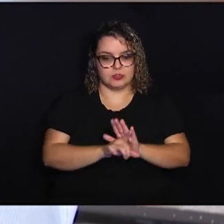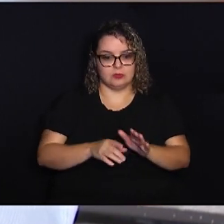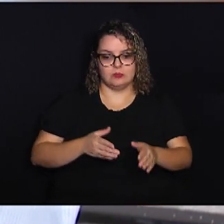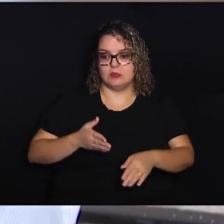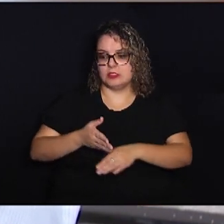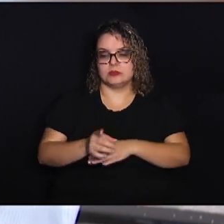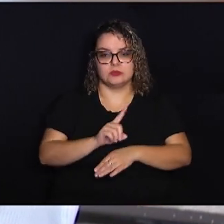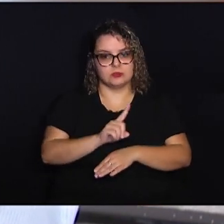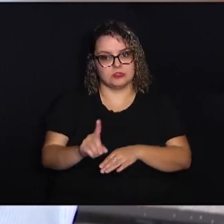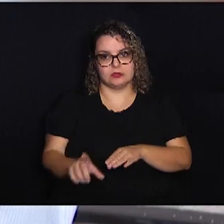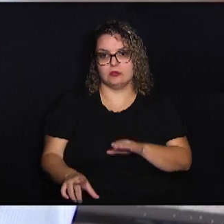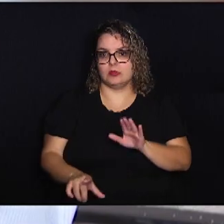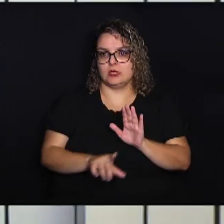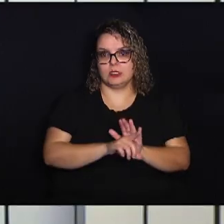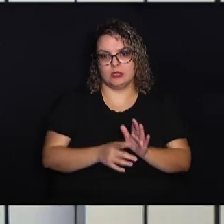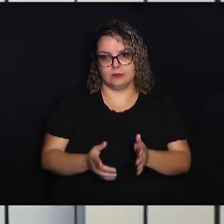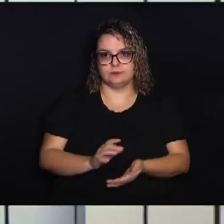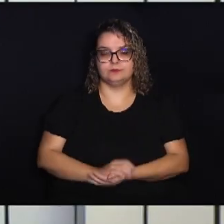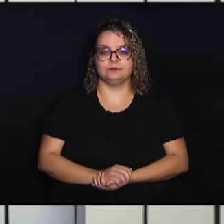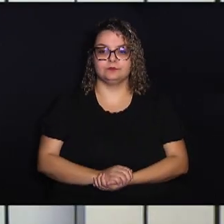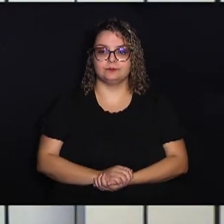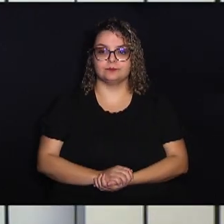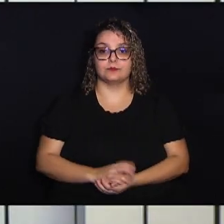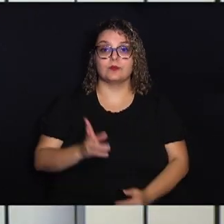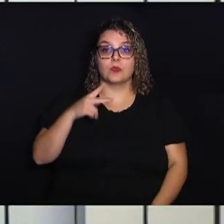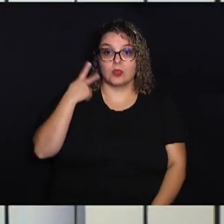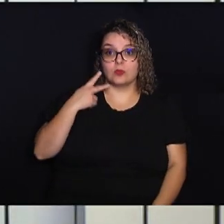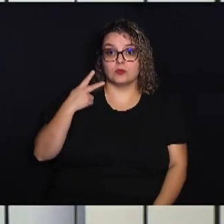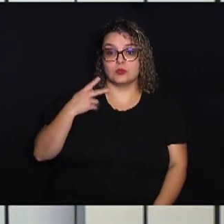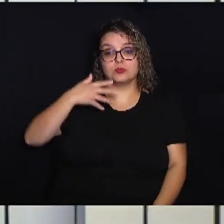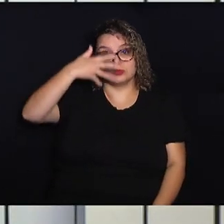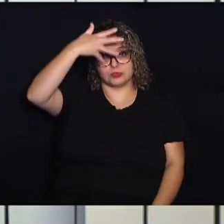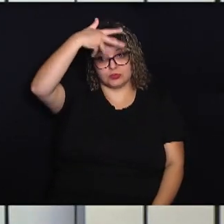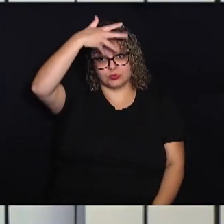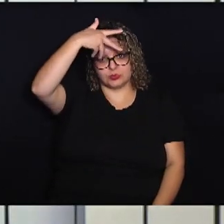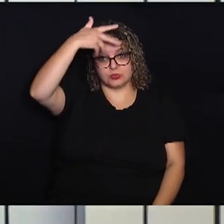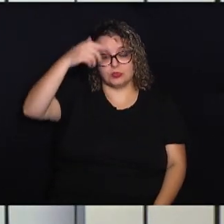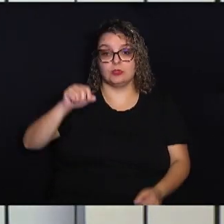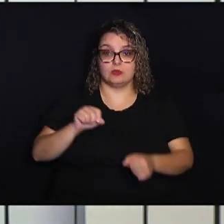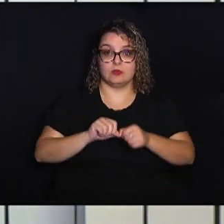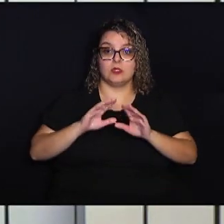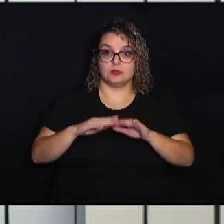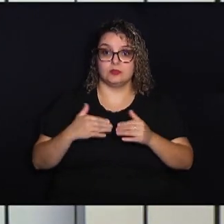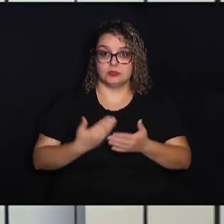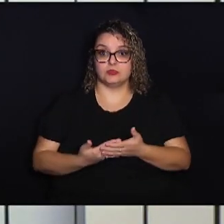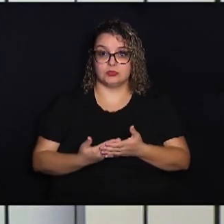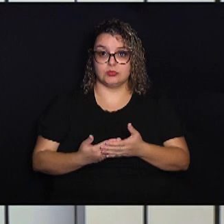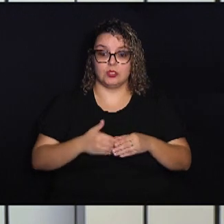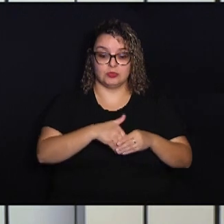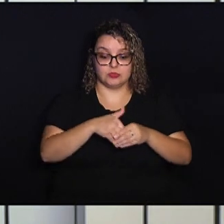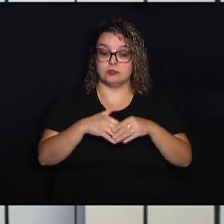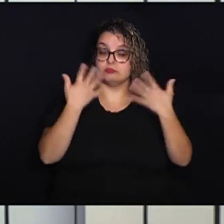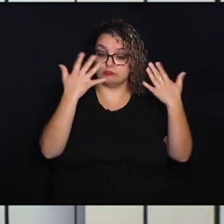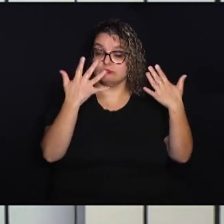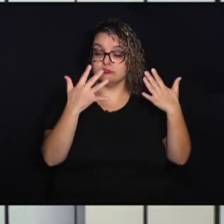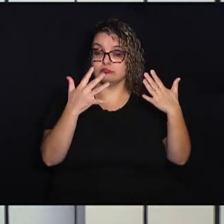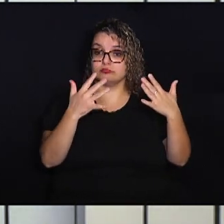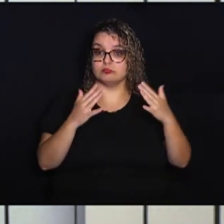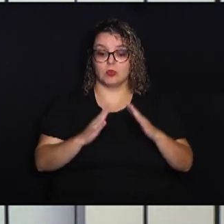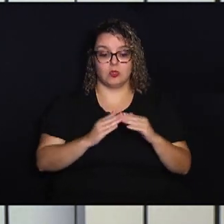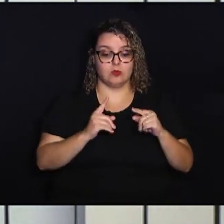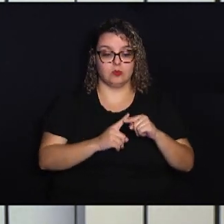pais, para os pais verem o fruto do trabalho que foi feito, né? Eles recebem certificação, medalha, um reconhecimento